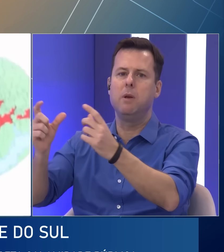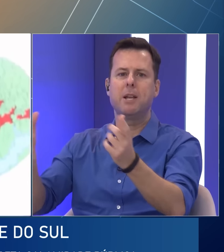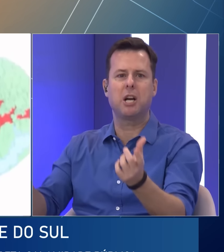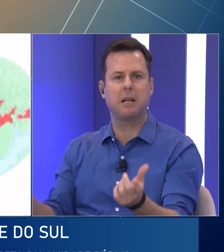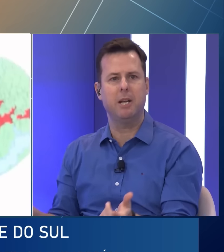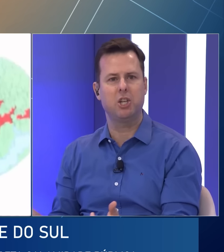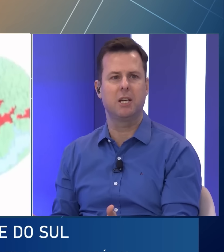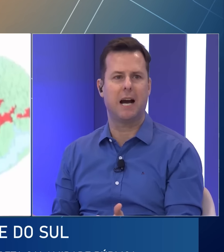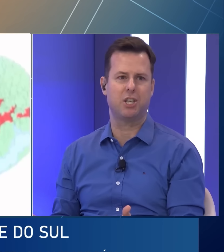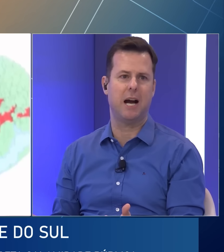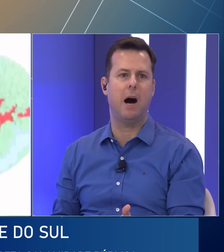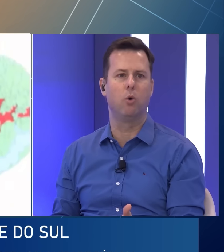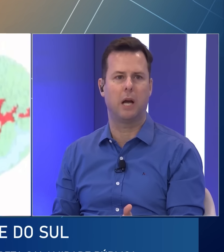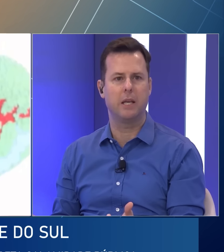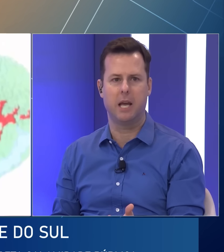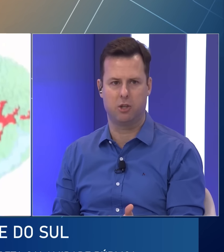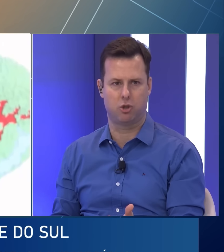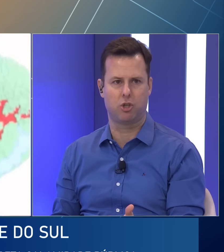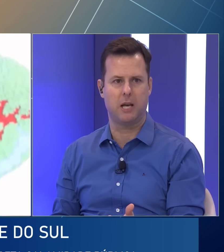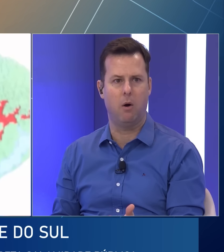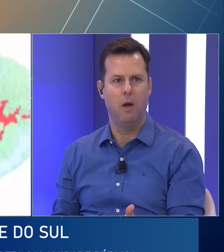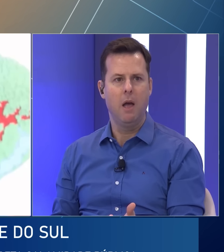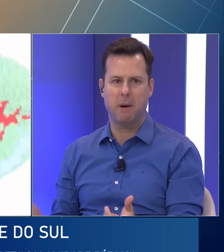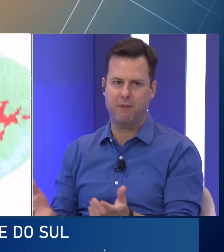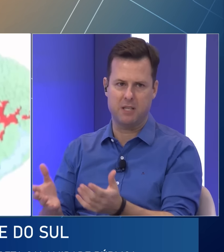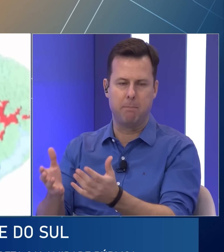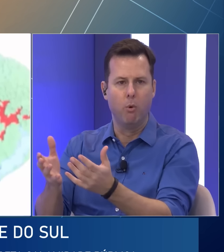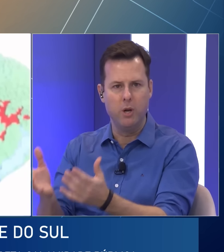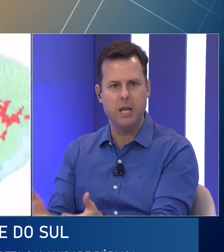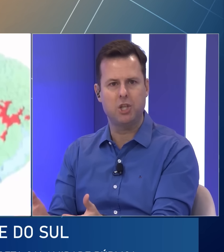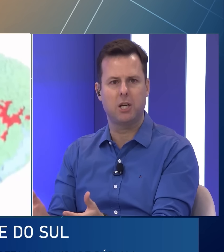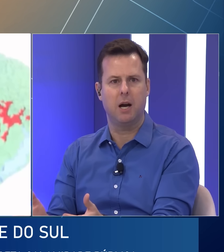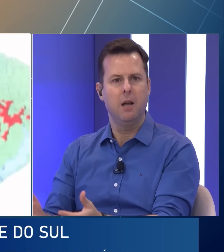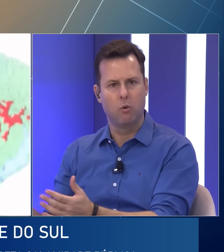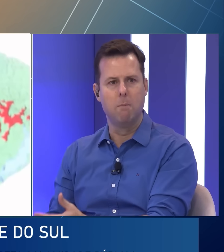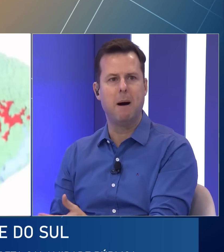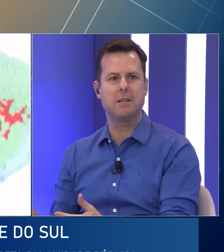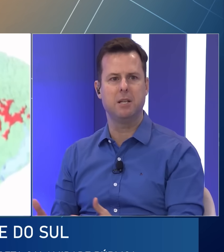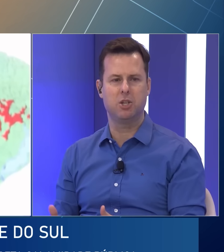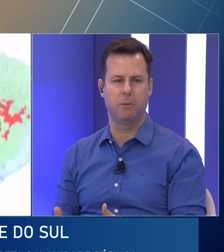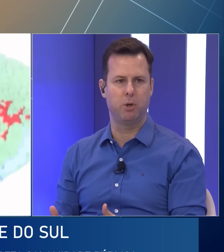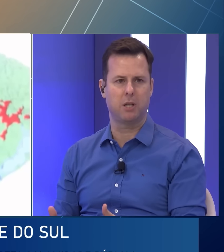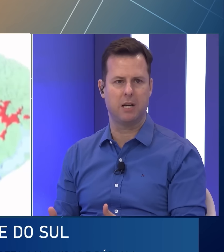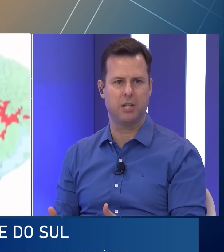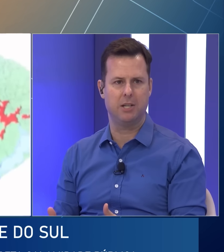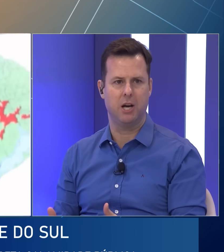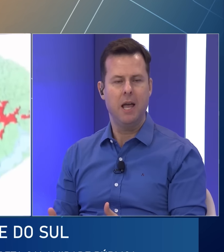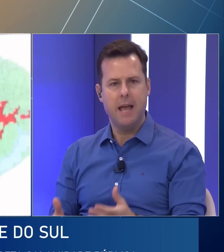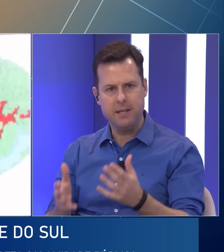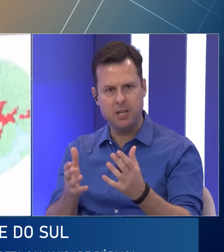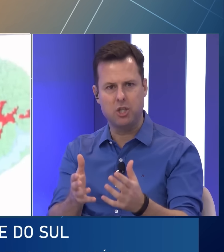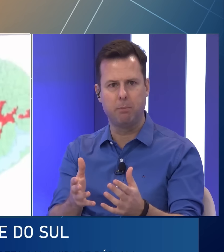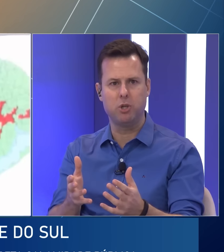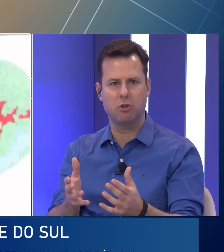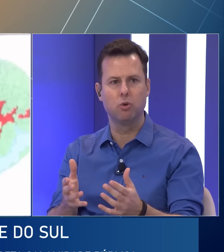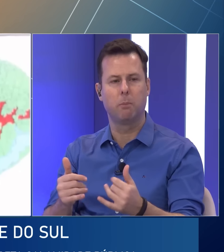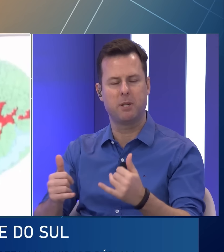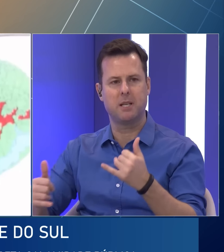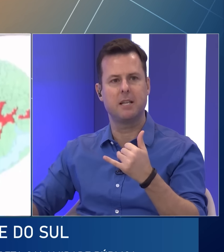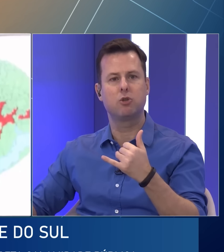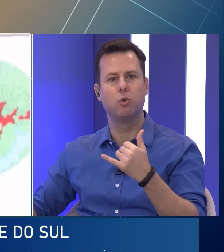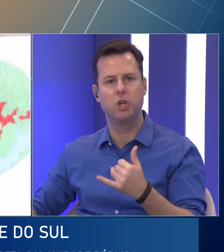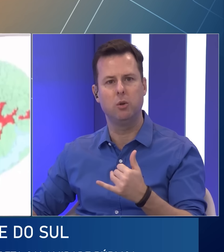colocando imediatamente em caixa alta em rede social para fazer política com base nesse tipo de tragédia. Esse tipo de